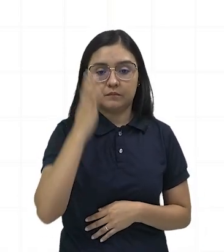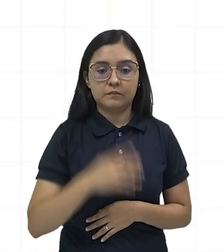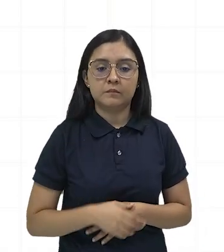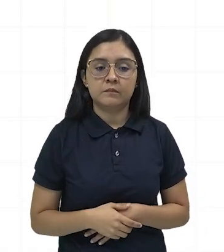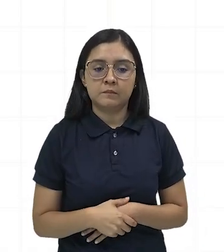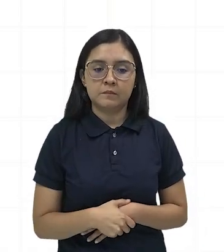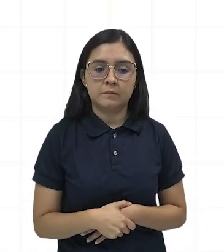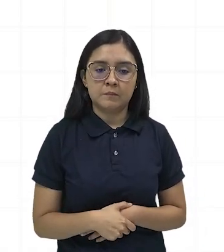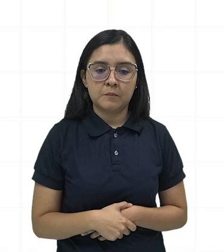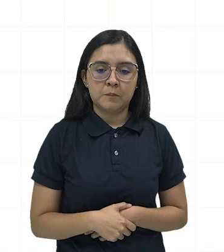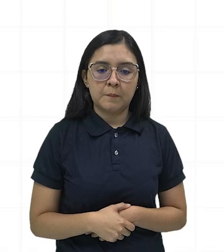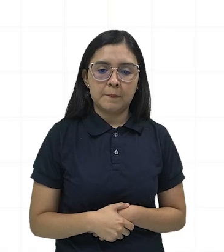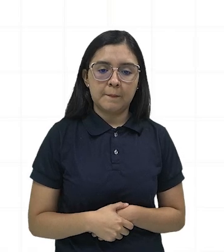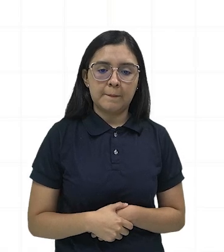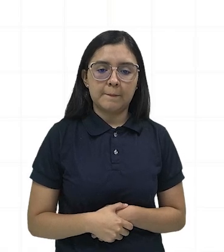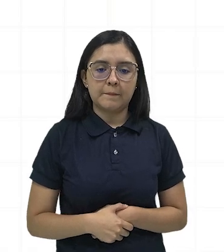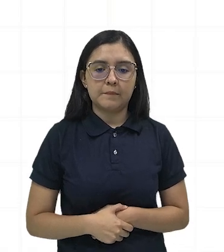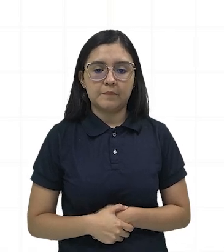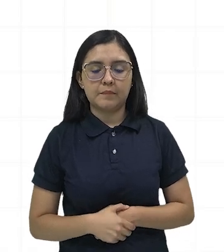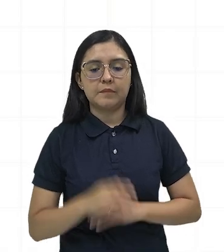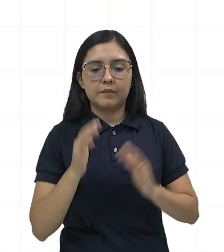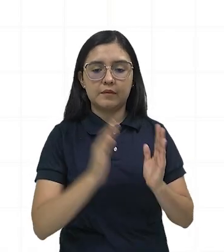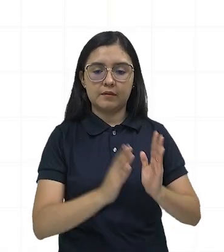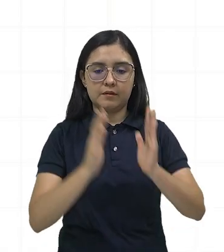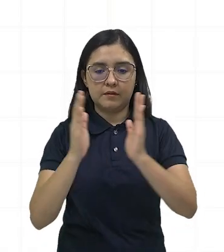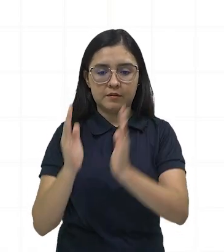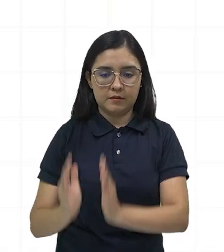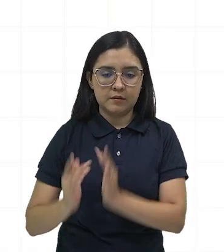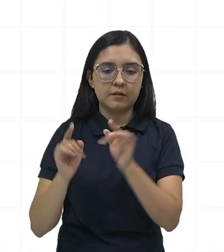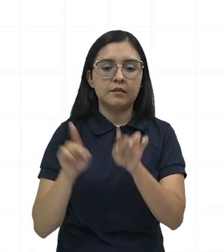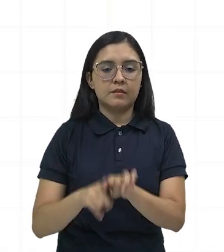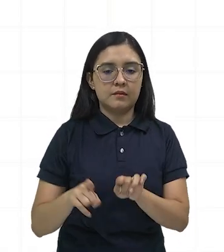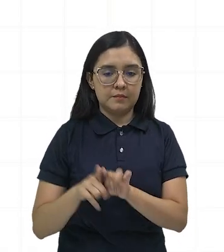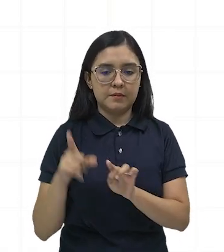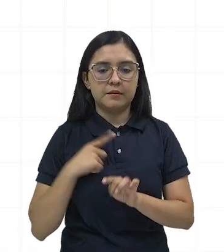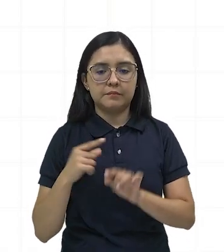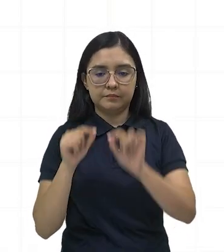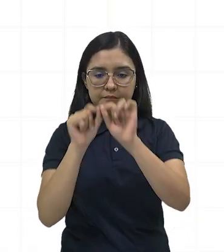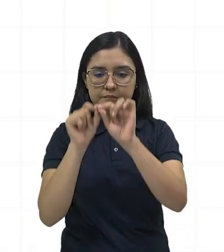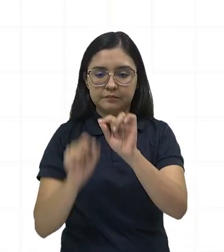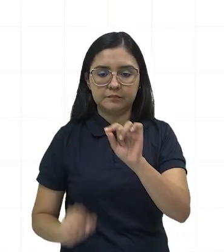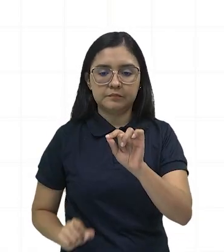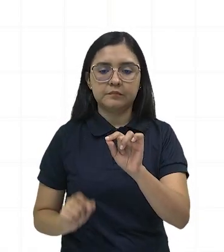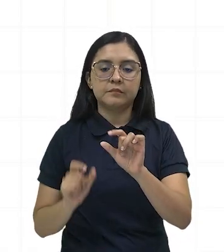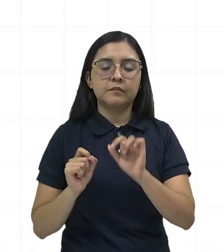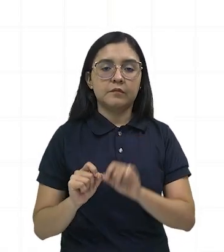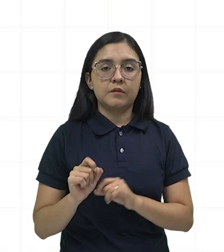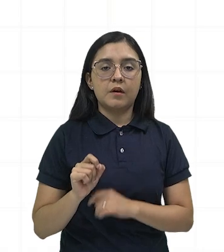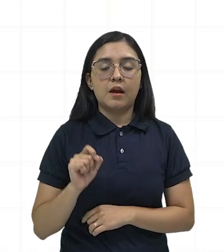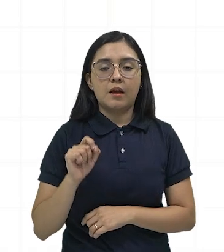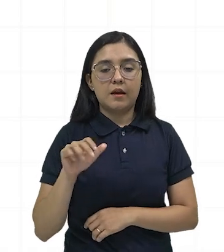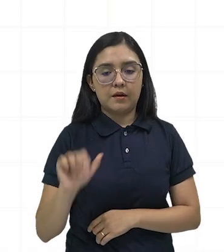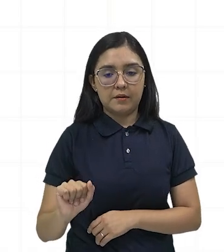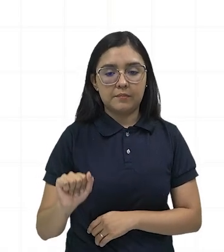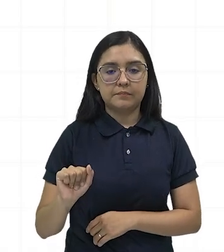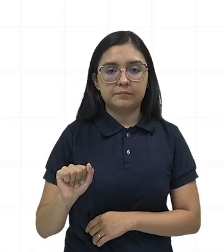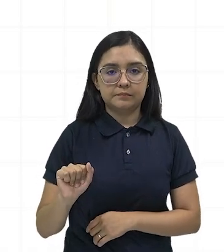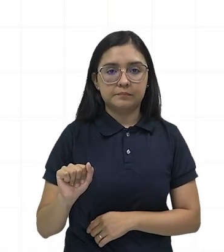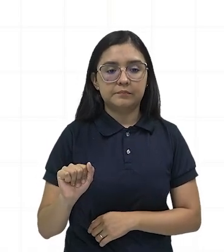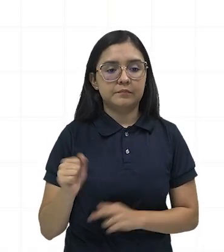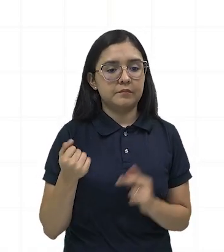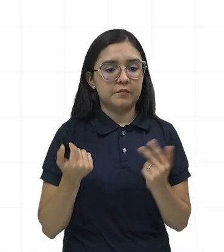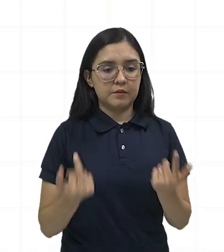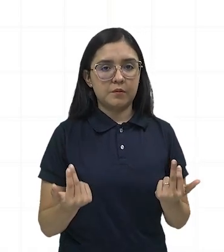A. E aqui nesse, nós temos um lado medindo